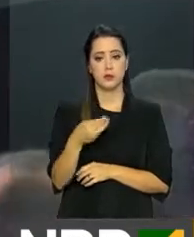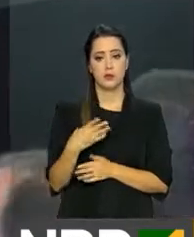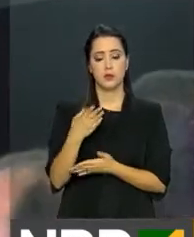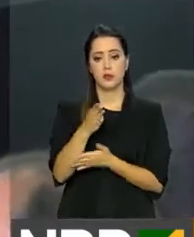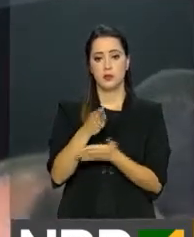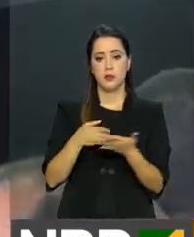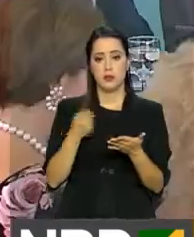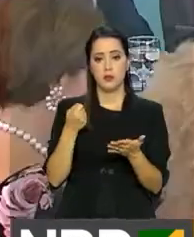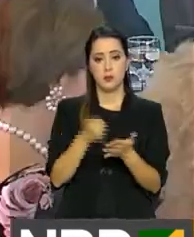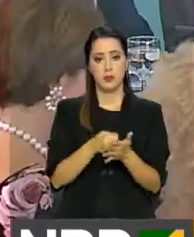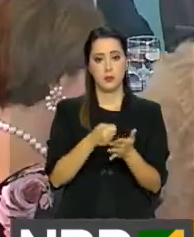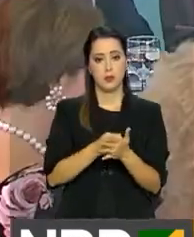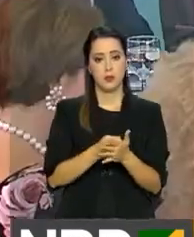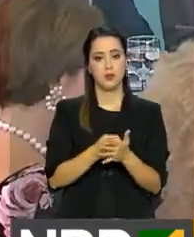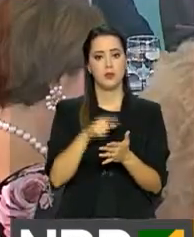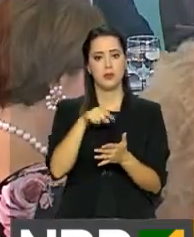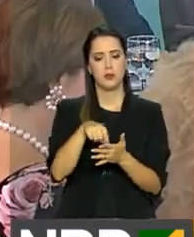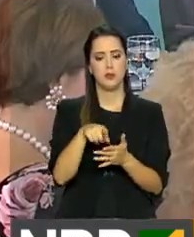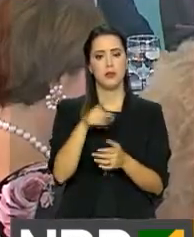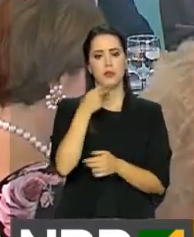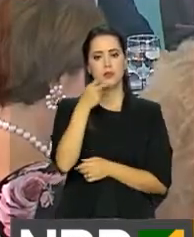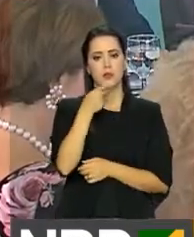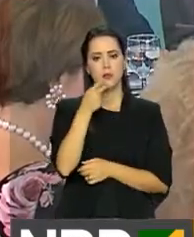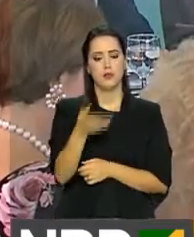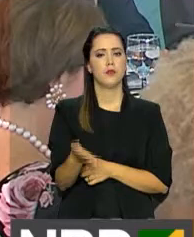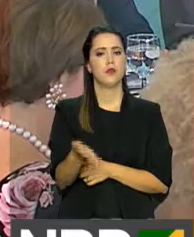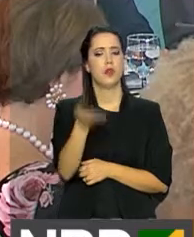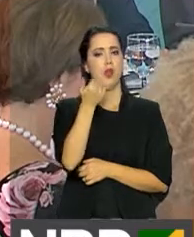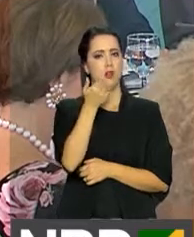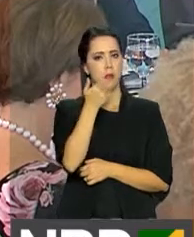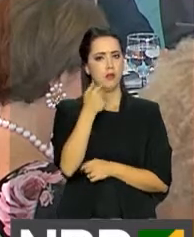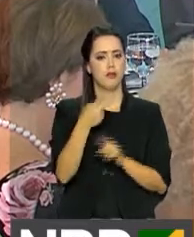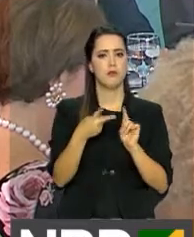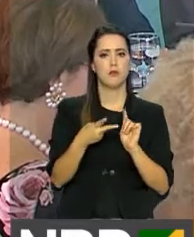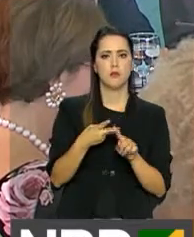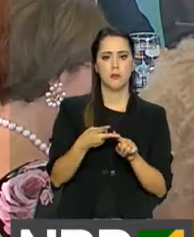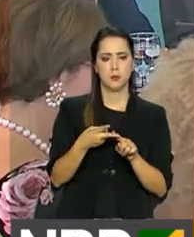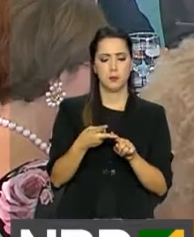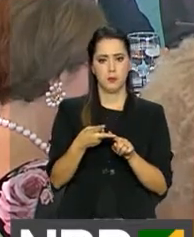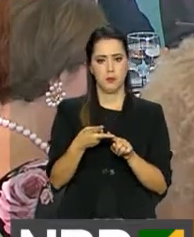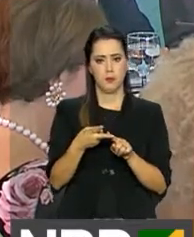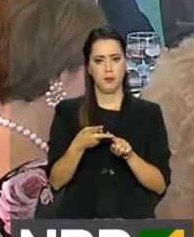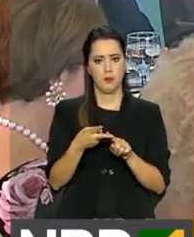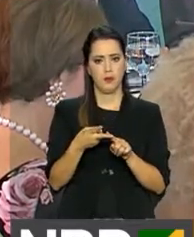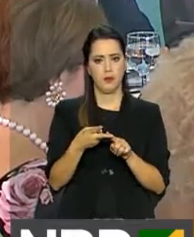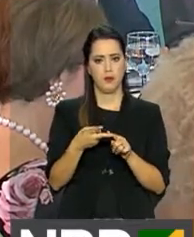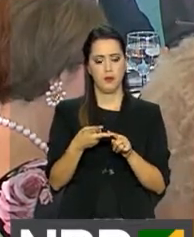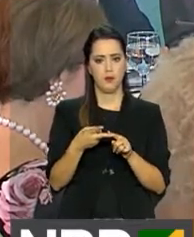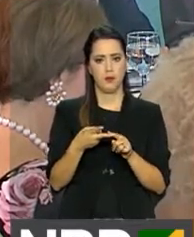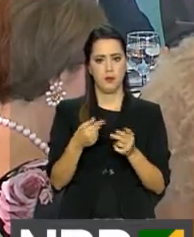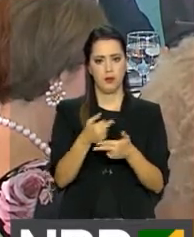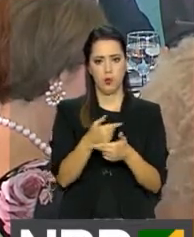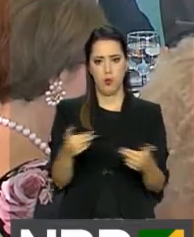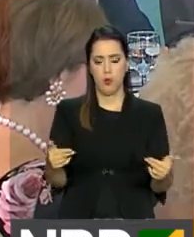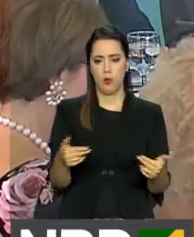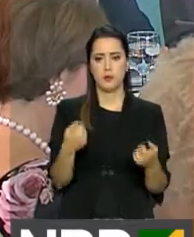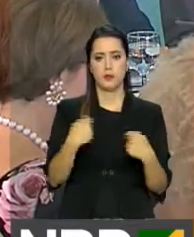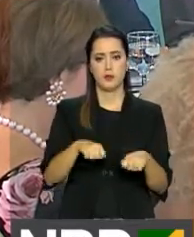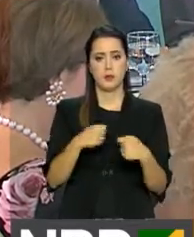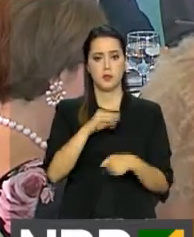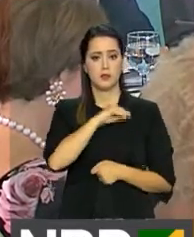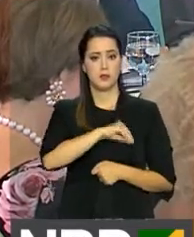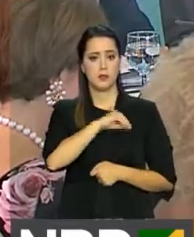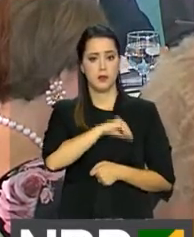passivo ele está falando da alimentação que até de alimentação materiais salários